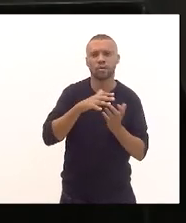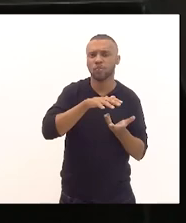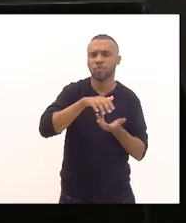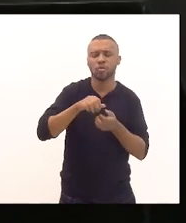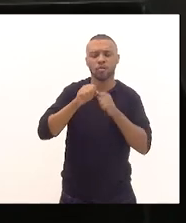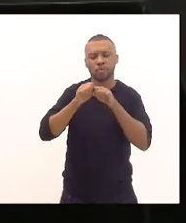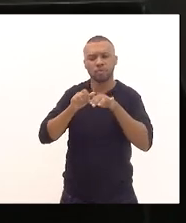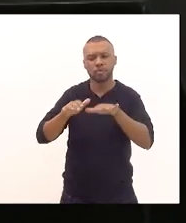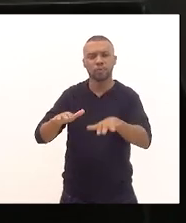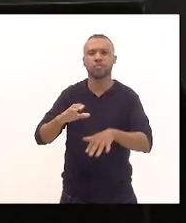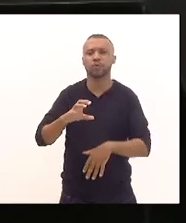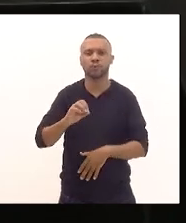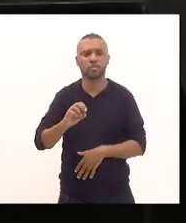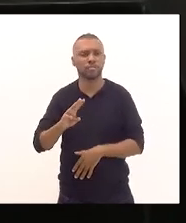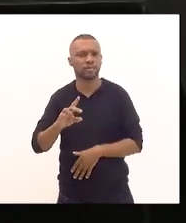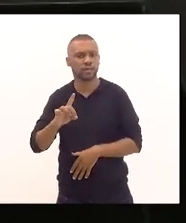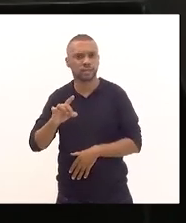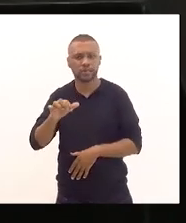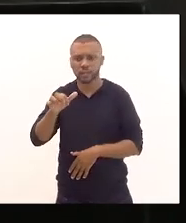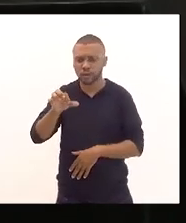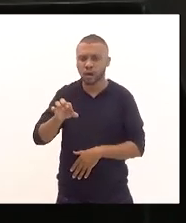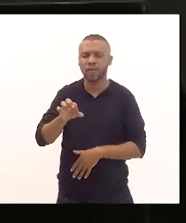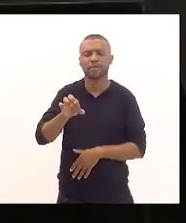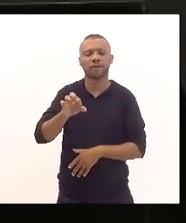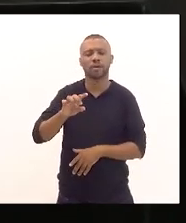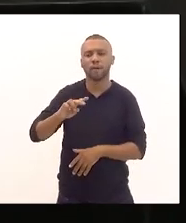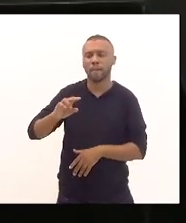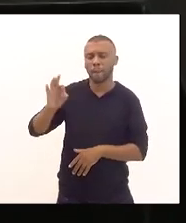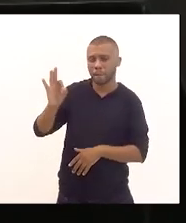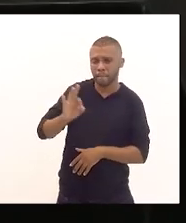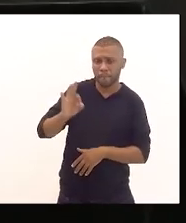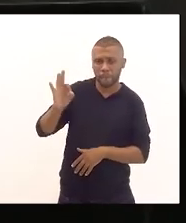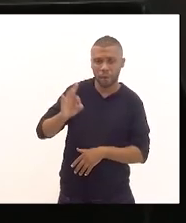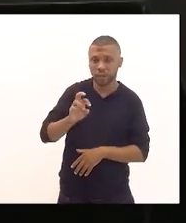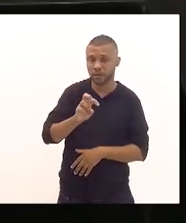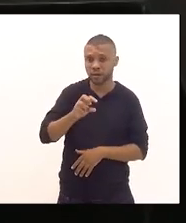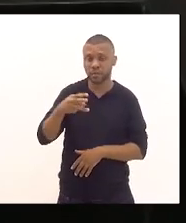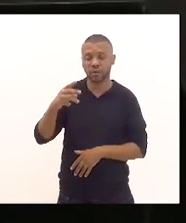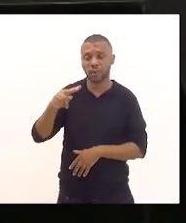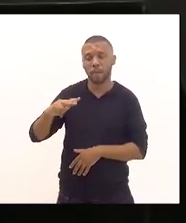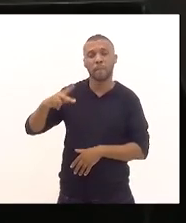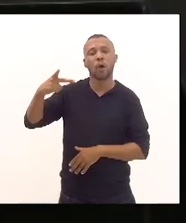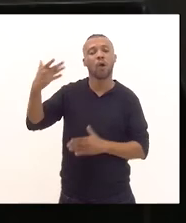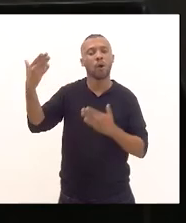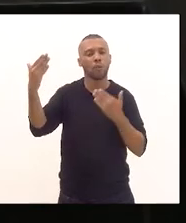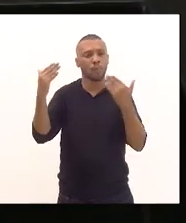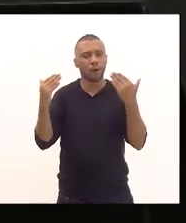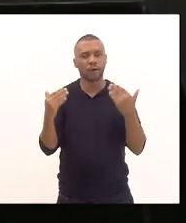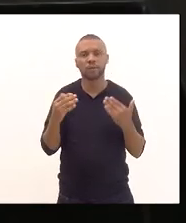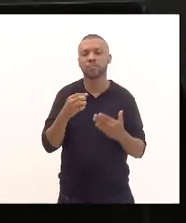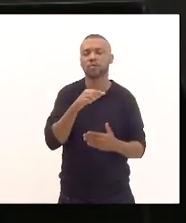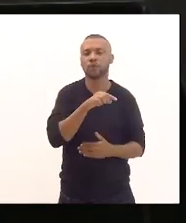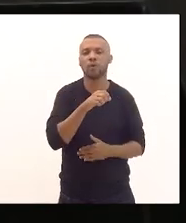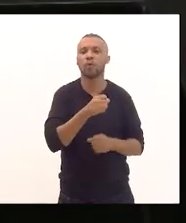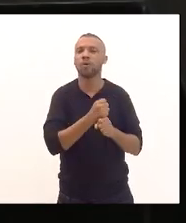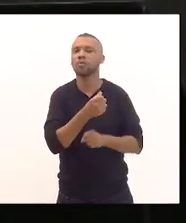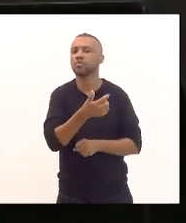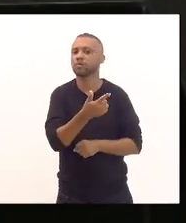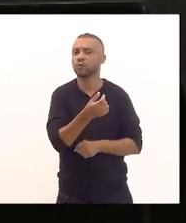covid-19 o número aumentou em 53 por cento em comparação ao ano de 2019